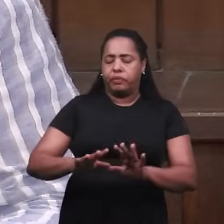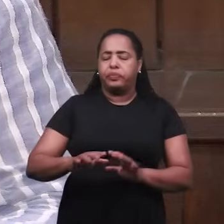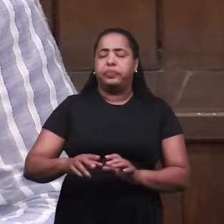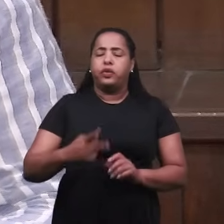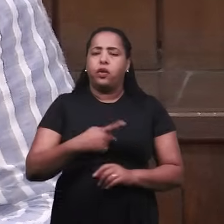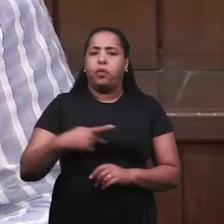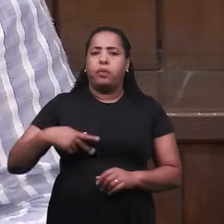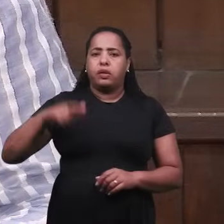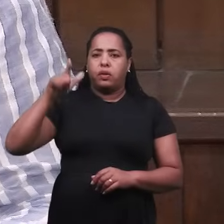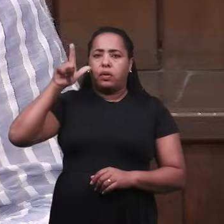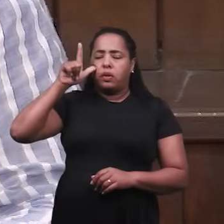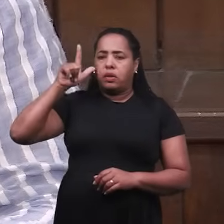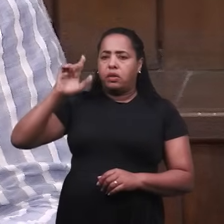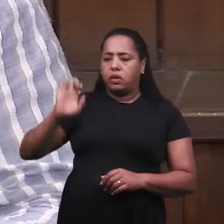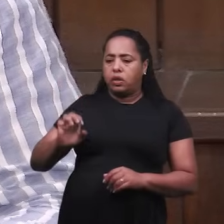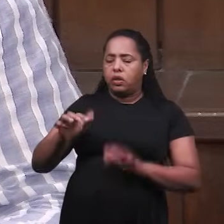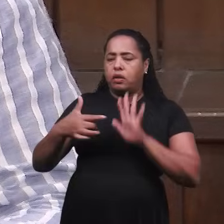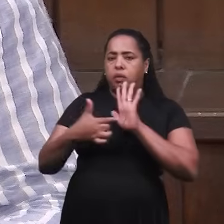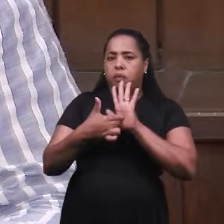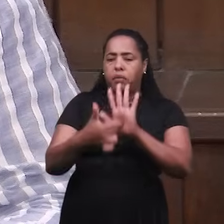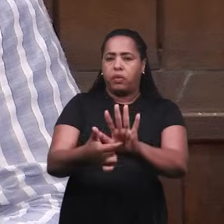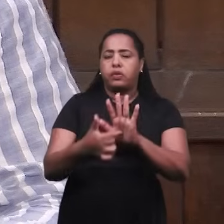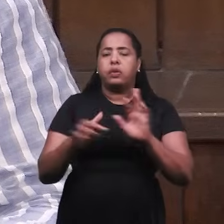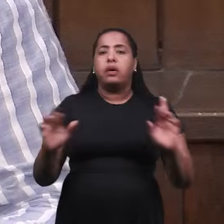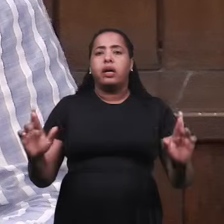Eugênio falou acerca,